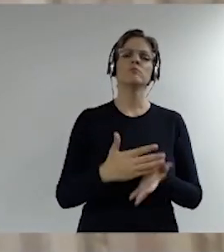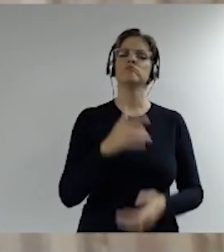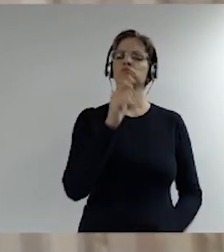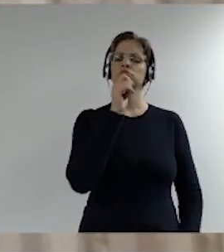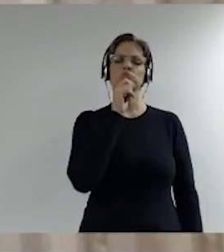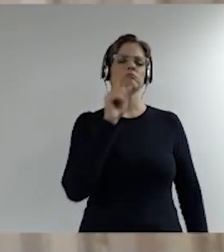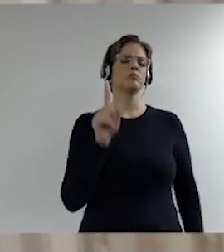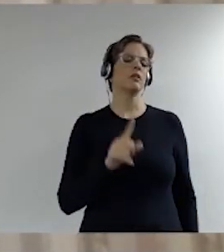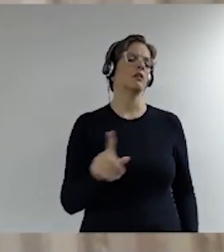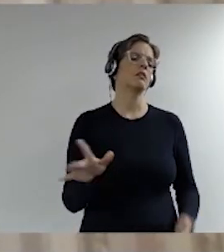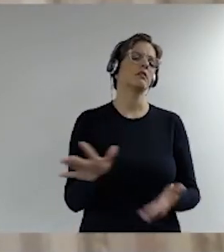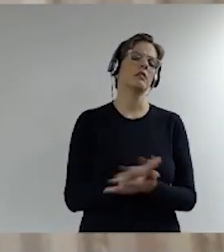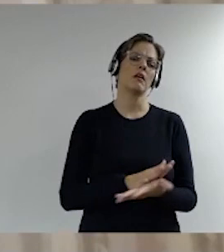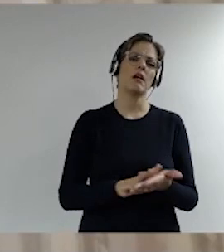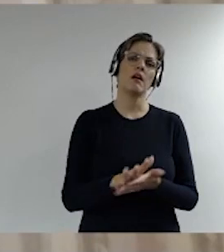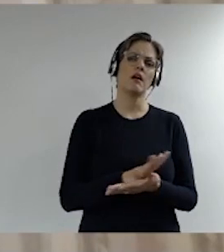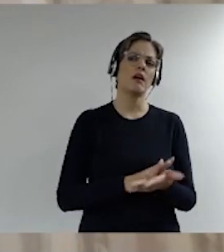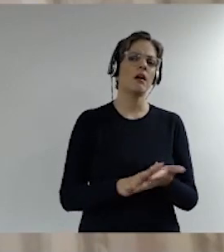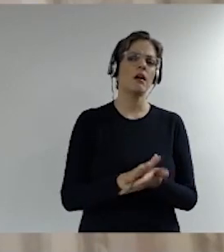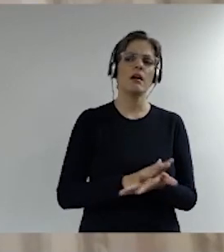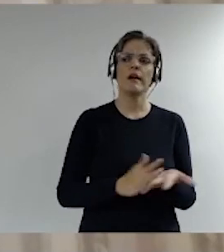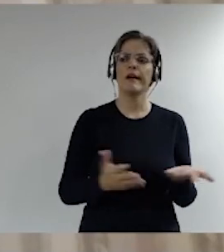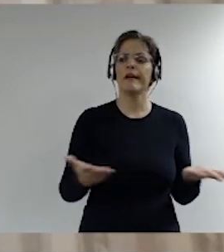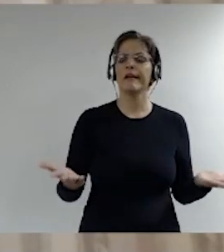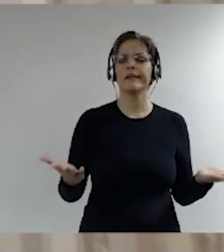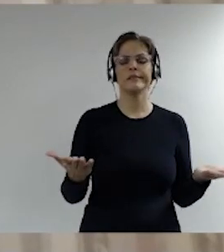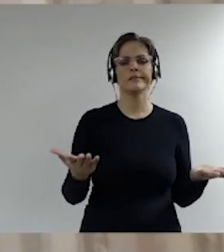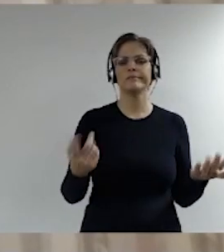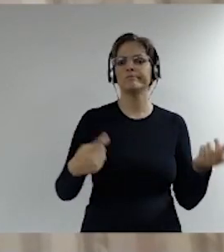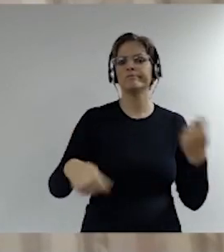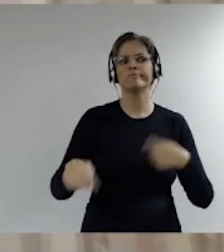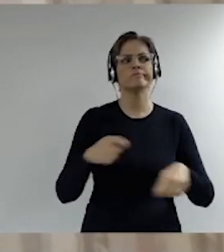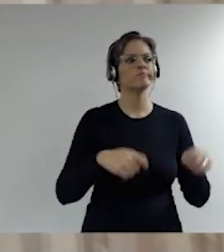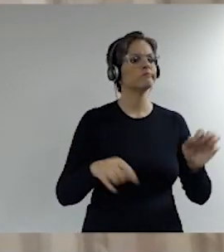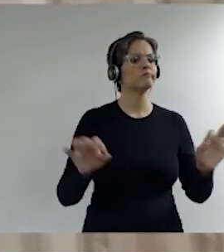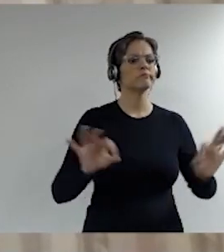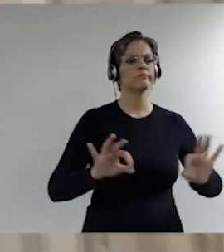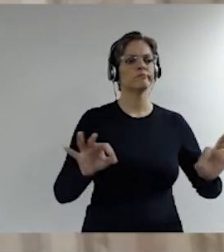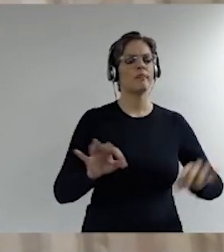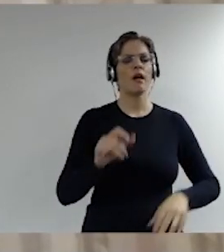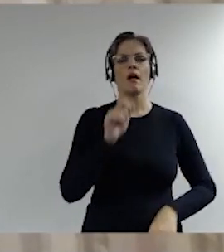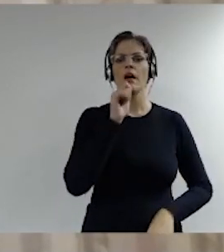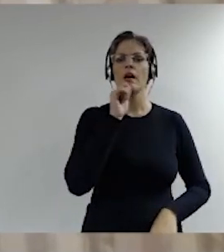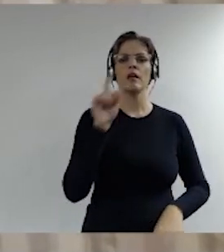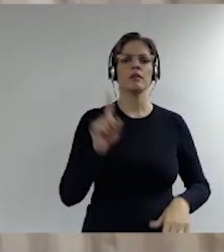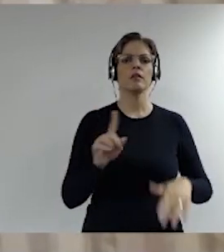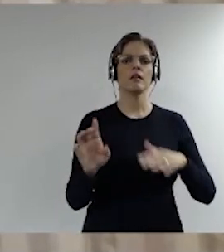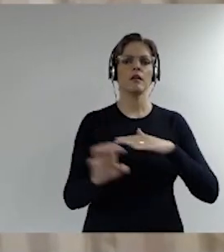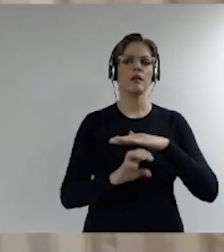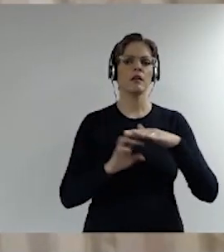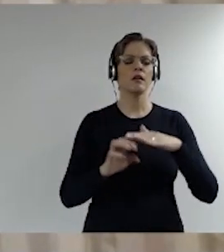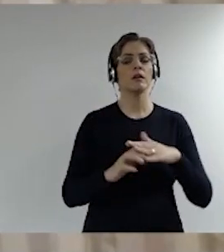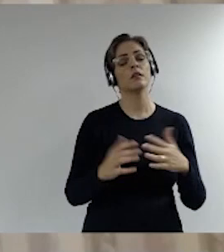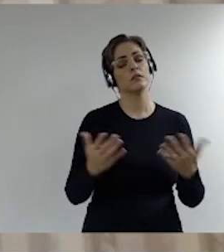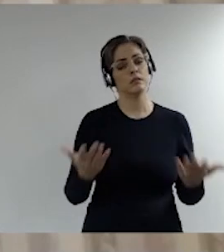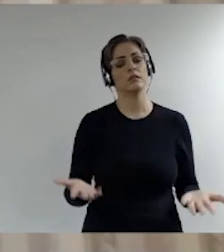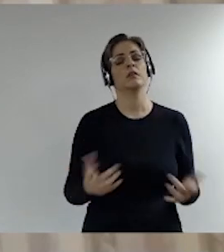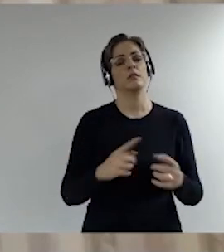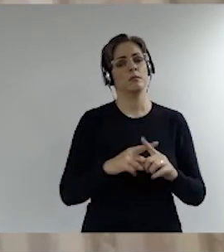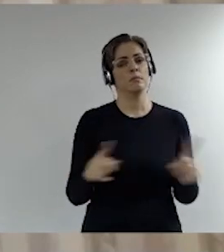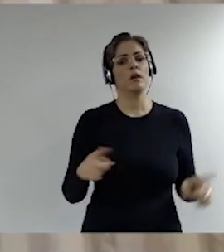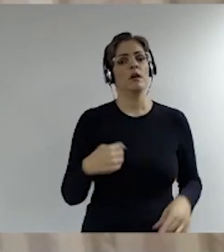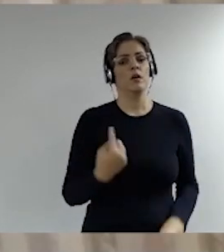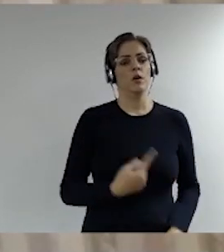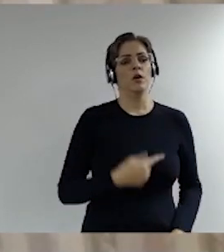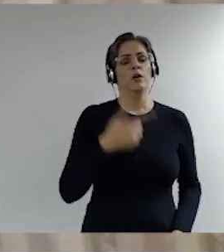mercado, e também quando não existiam empresas que estavam querendo fazer o gesto vacinal com medo, nós logramos êxito